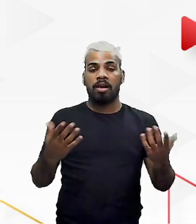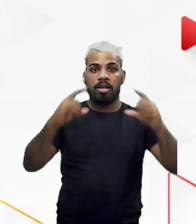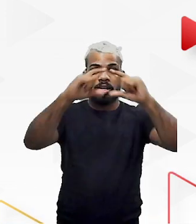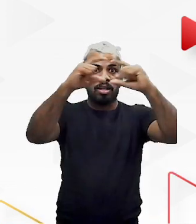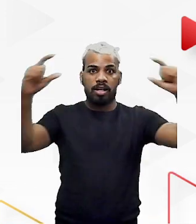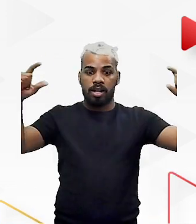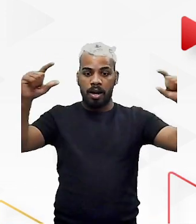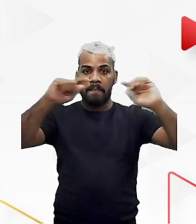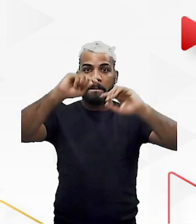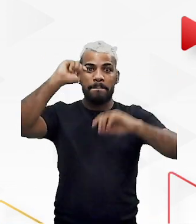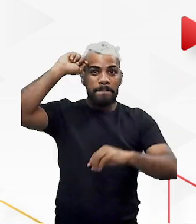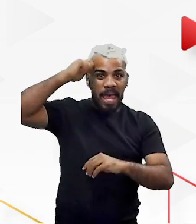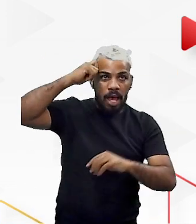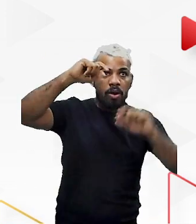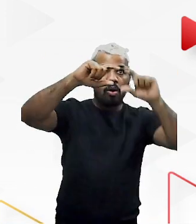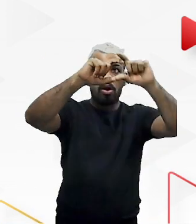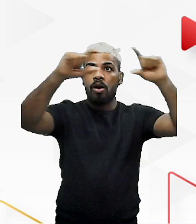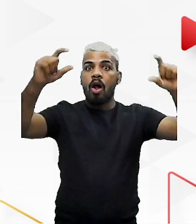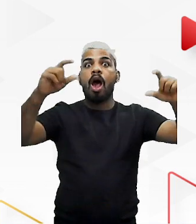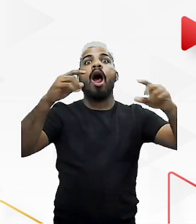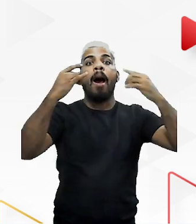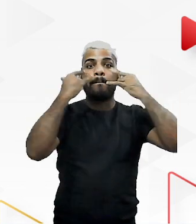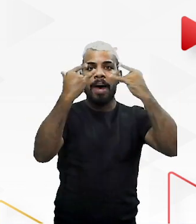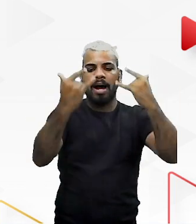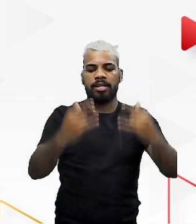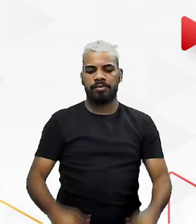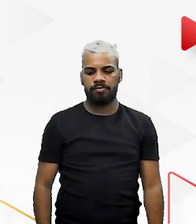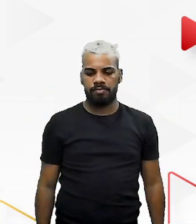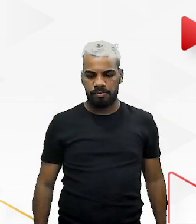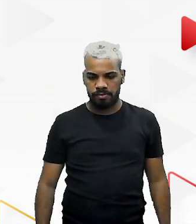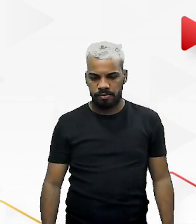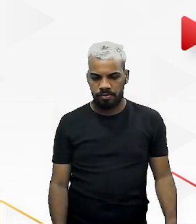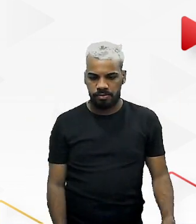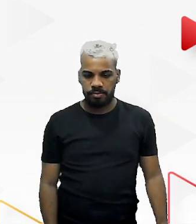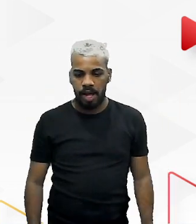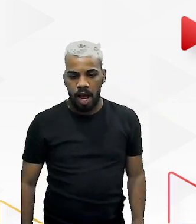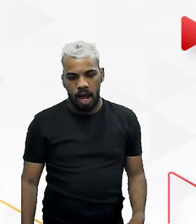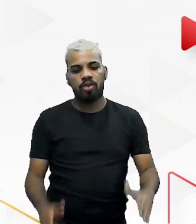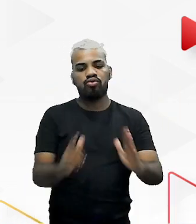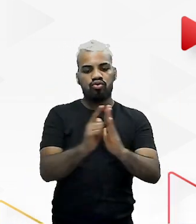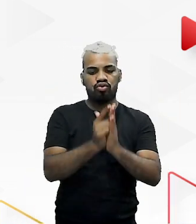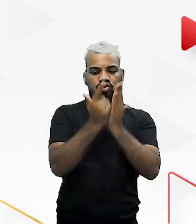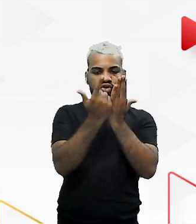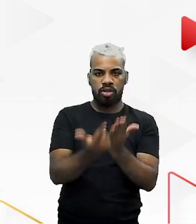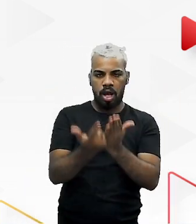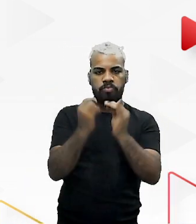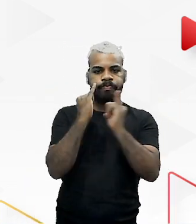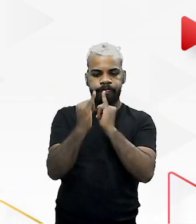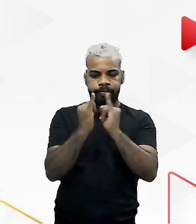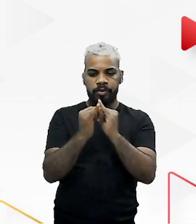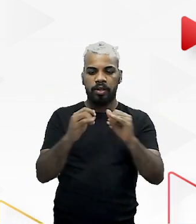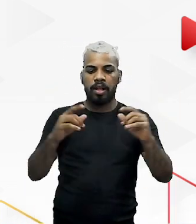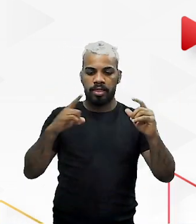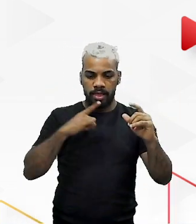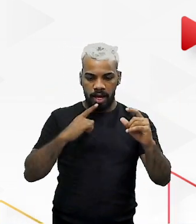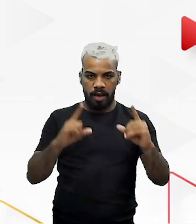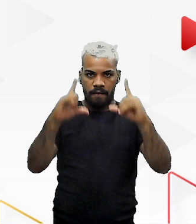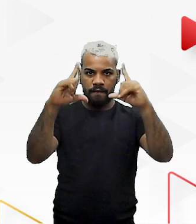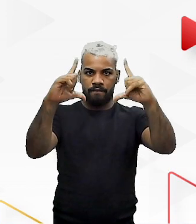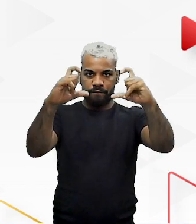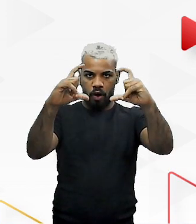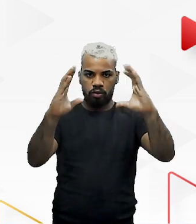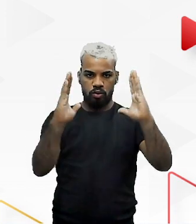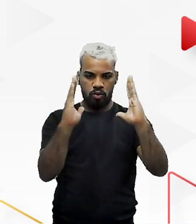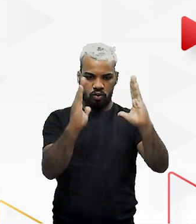na informação. Até o próprio layout, mesmo sendo um jornal digital, percebam que tem a foto do